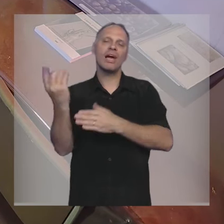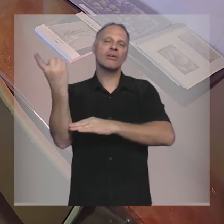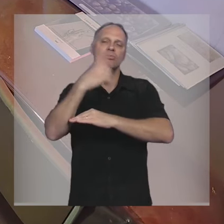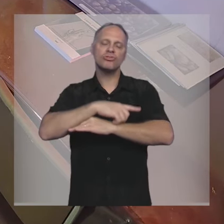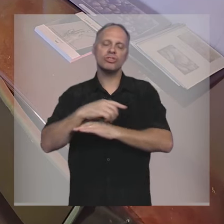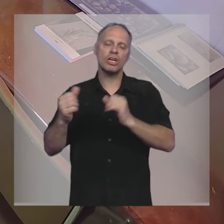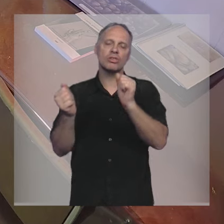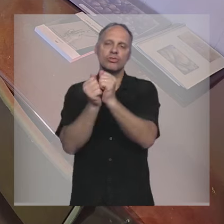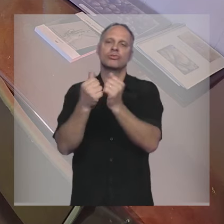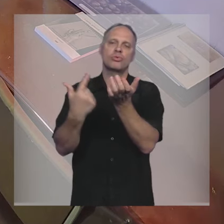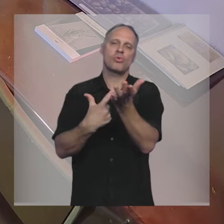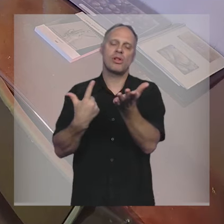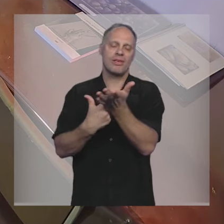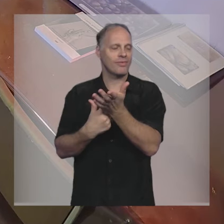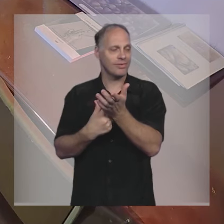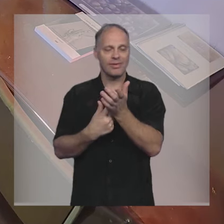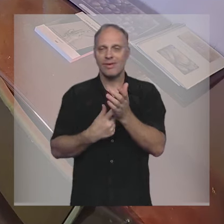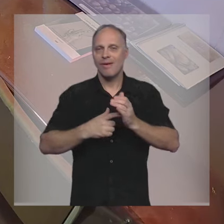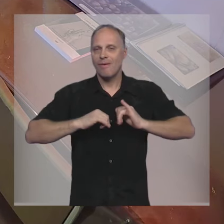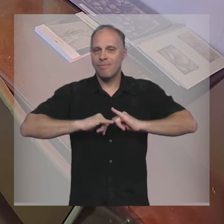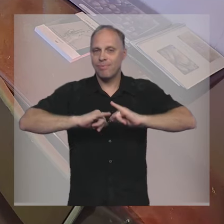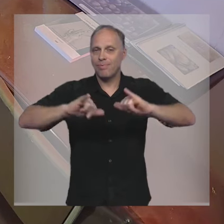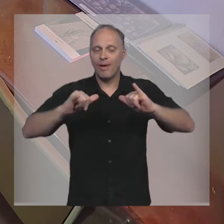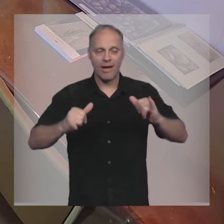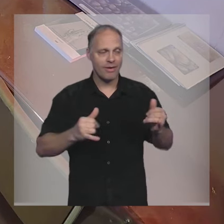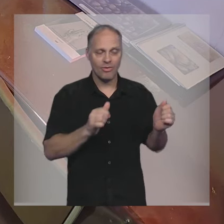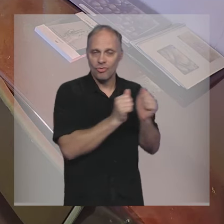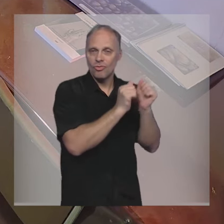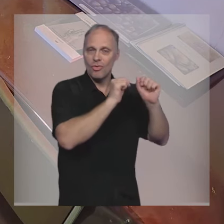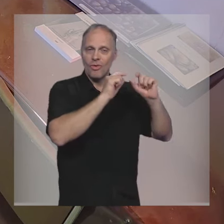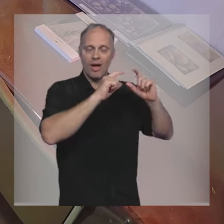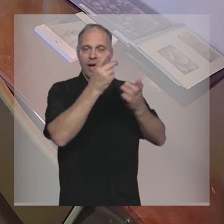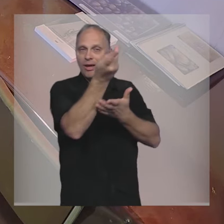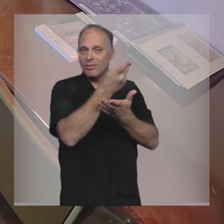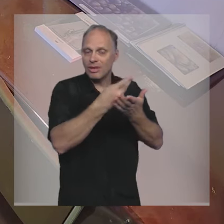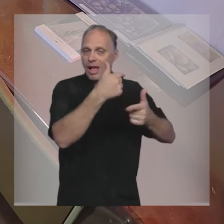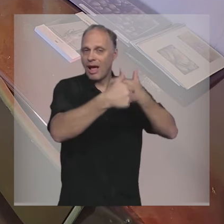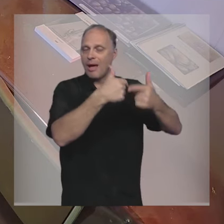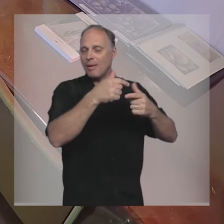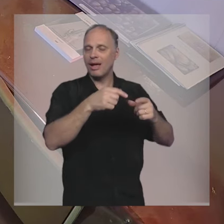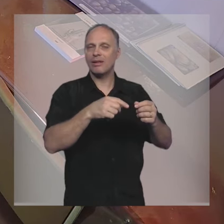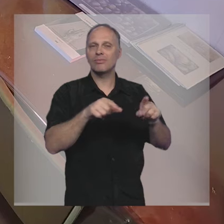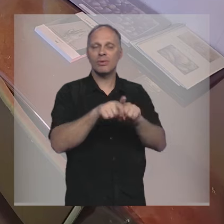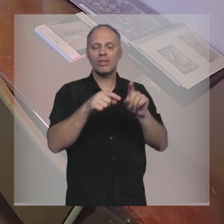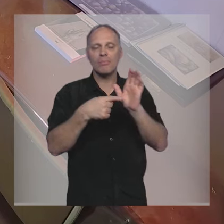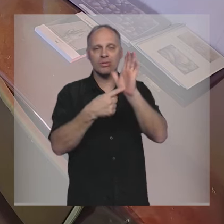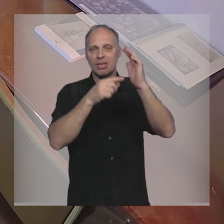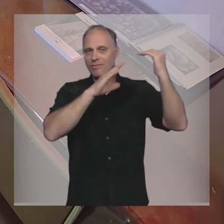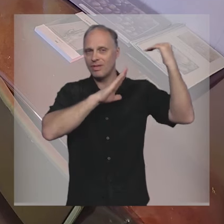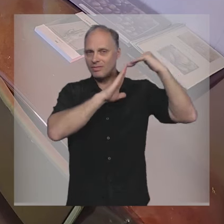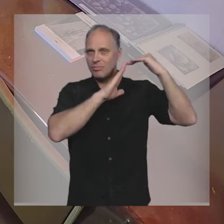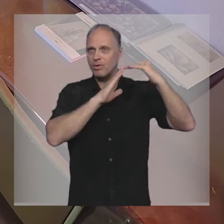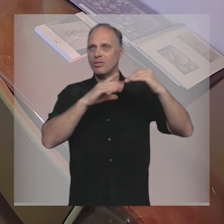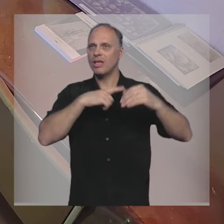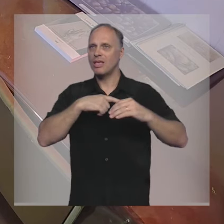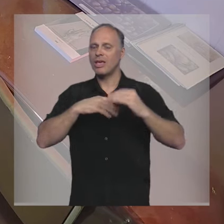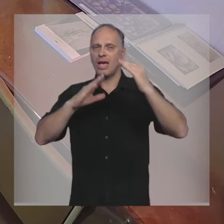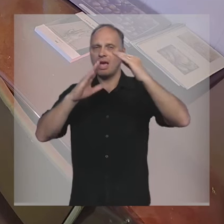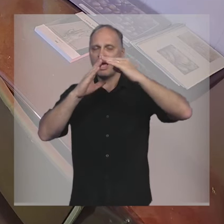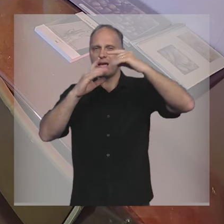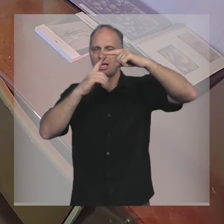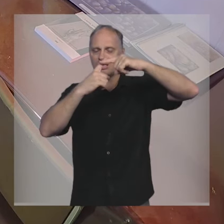do lançamento do livro, porque eles se reportavam a São Leopoldo. Aquelas são as torres da Igreja Católica